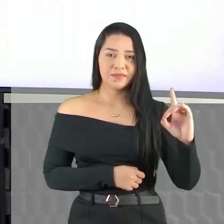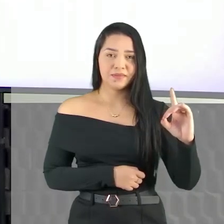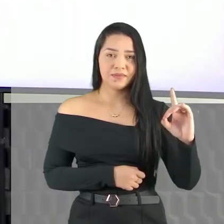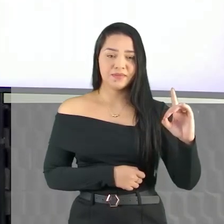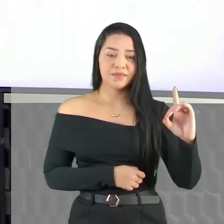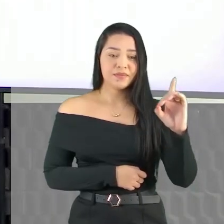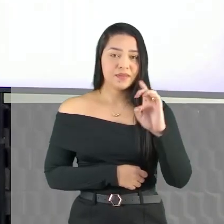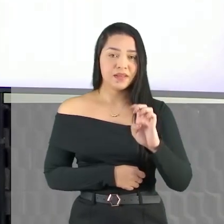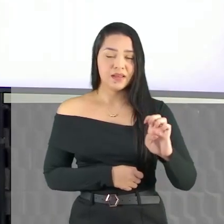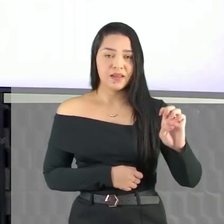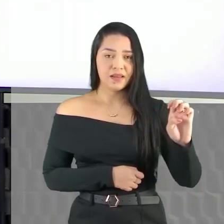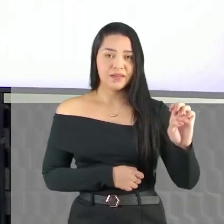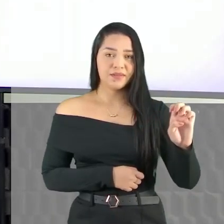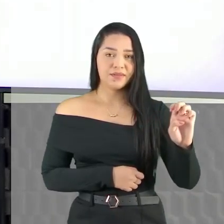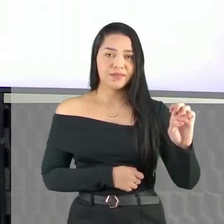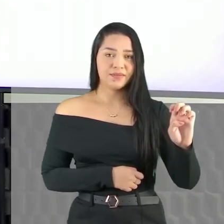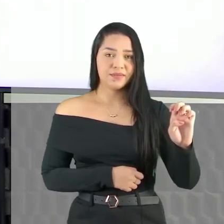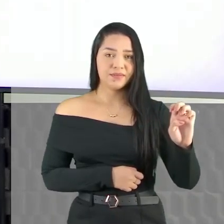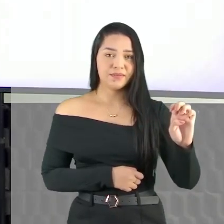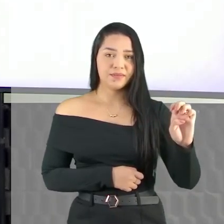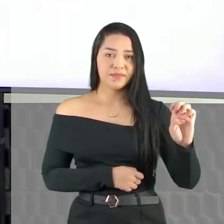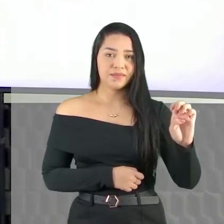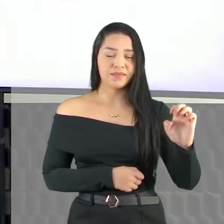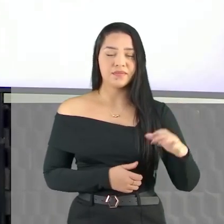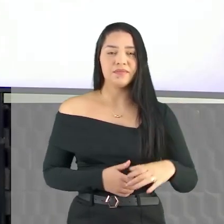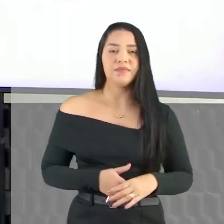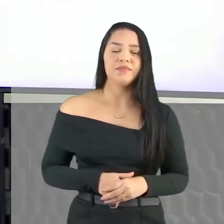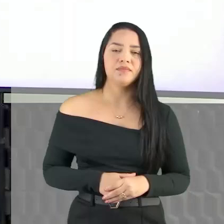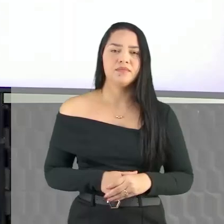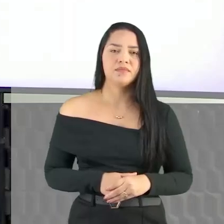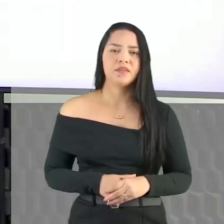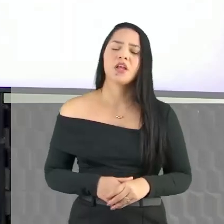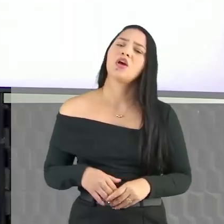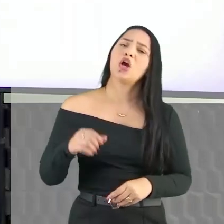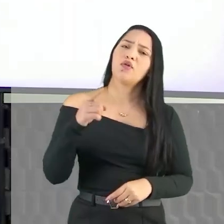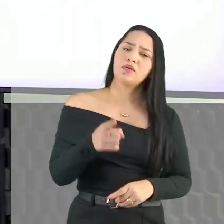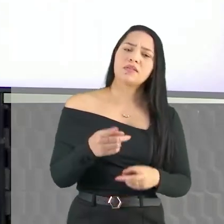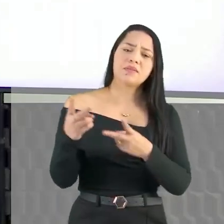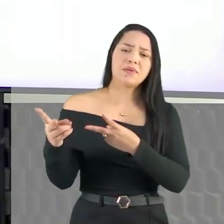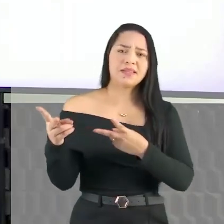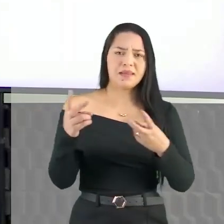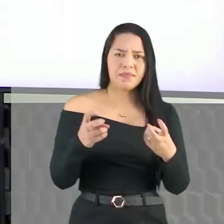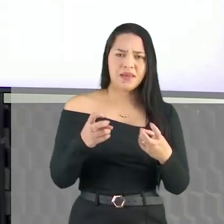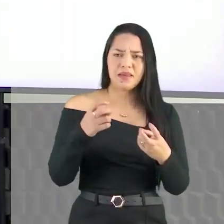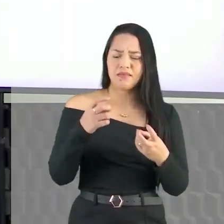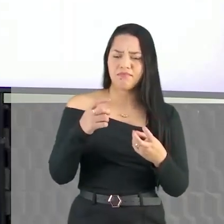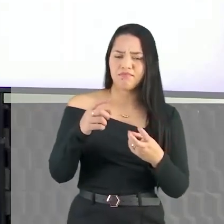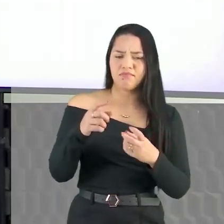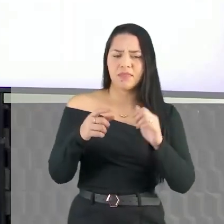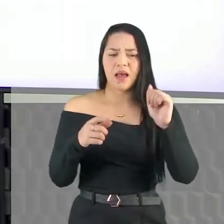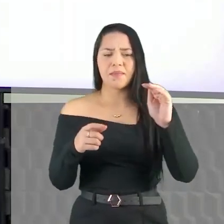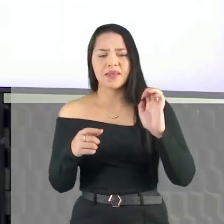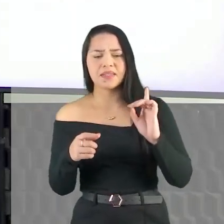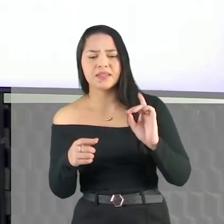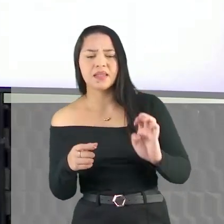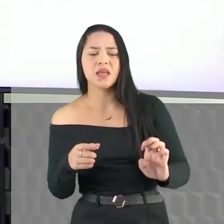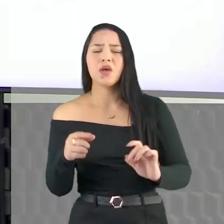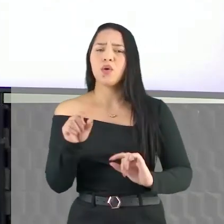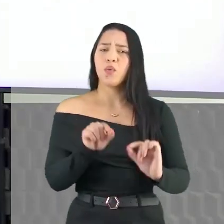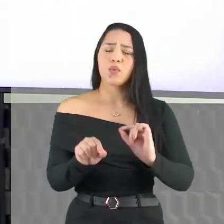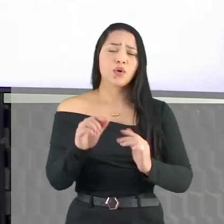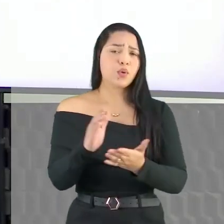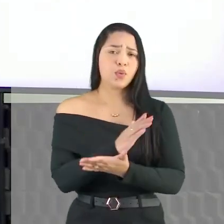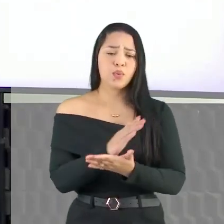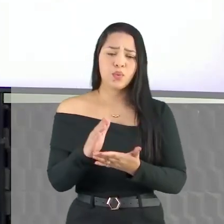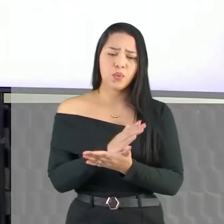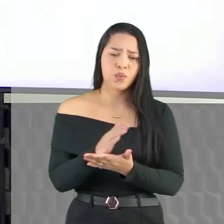Letra D, apoio ao corporativismo. E letra E, adesão ao anarquismo. Ó, é bom você perceber nessas alternativas que nós temos